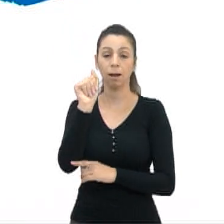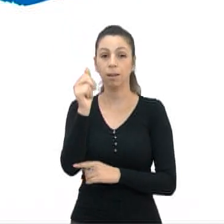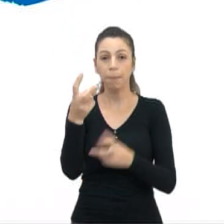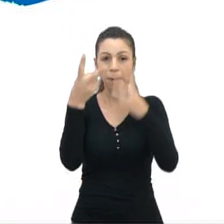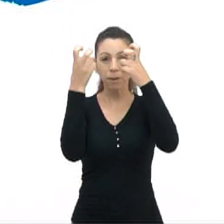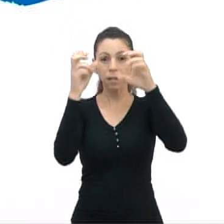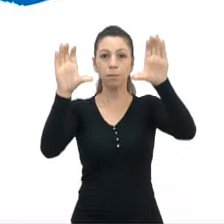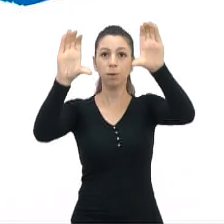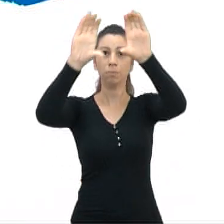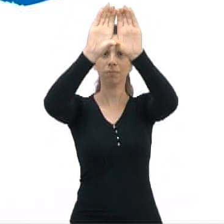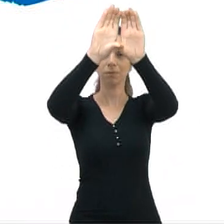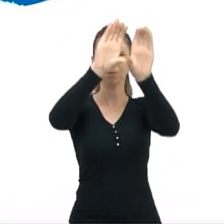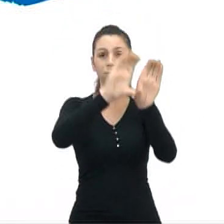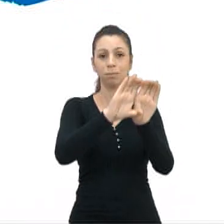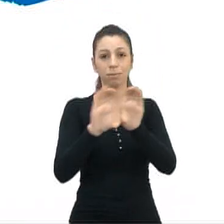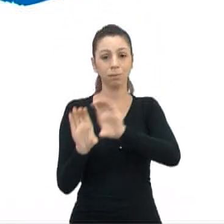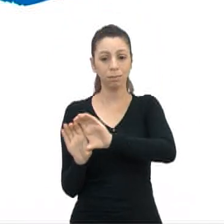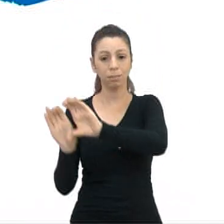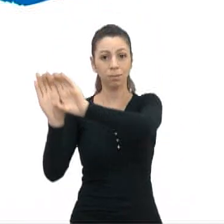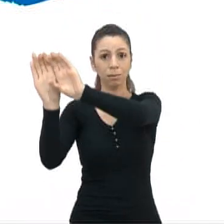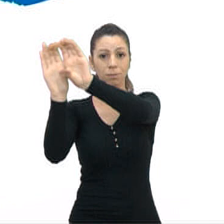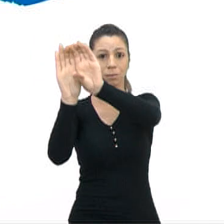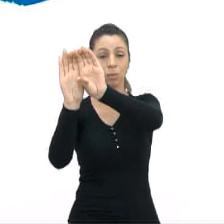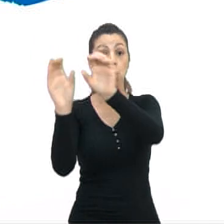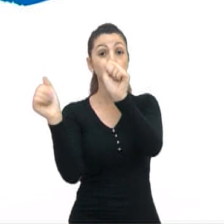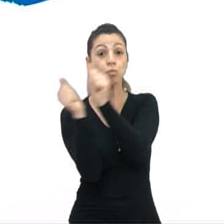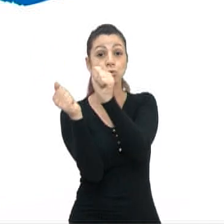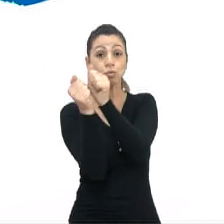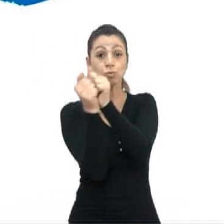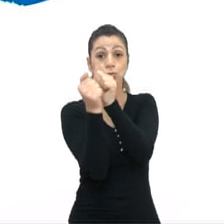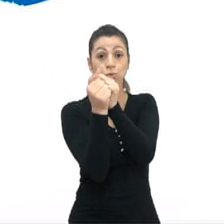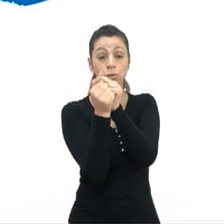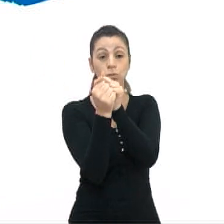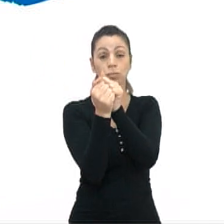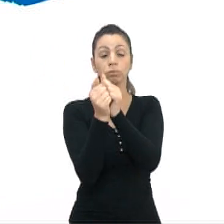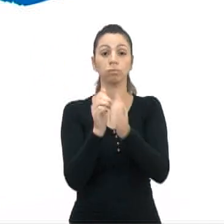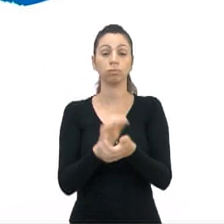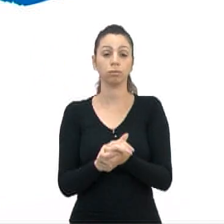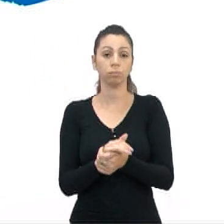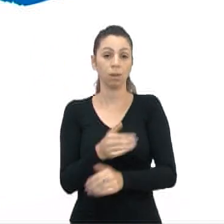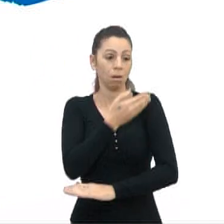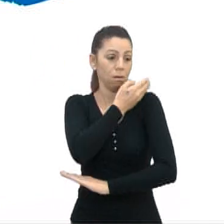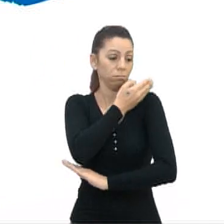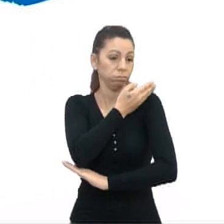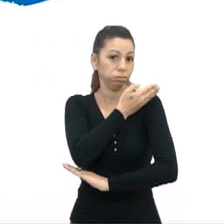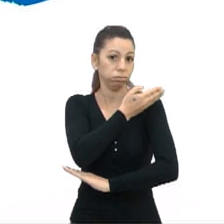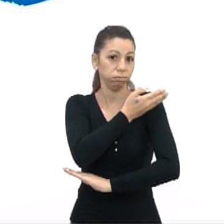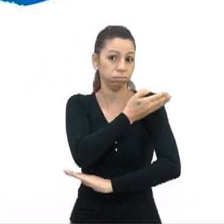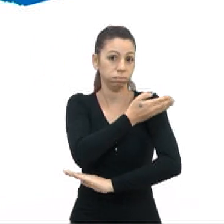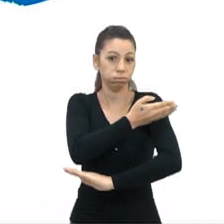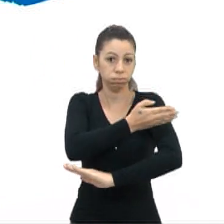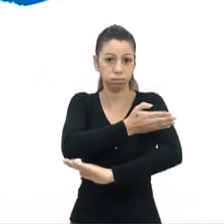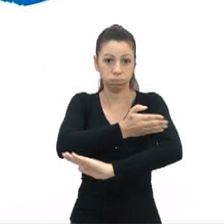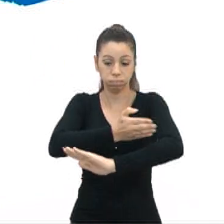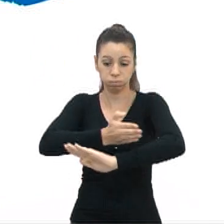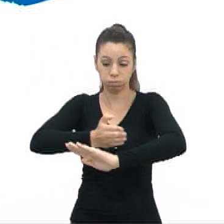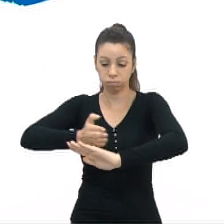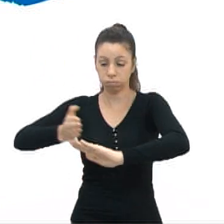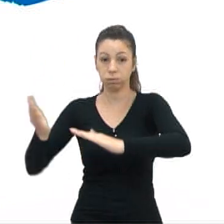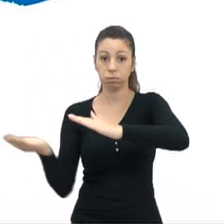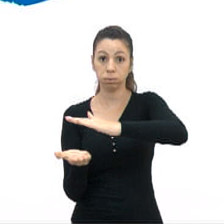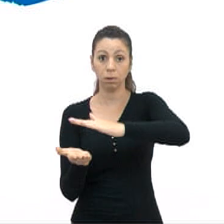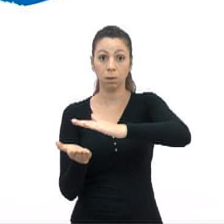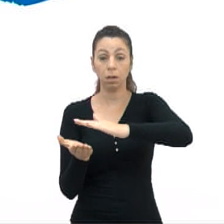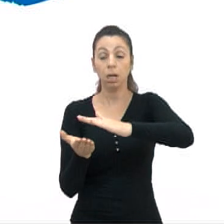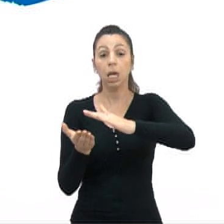juntos. Com o passar dos anos, lá no tempo geológico, as mudanças físicas, este grande